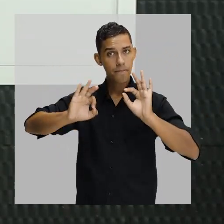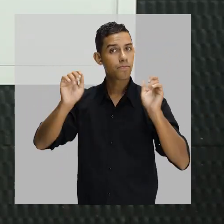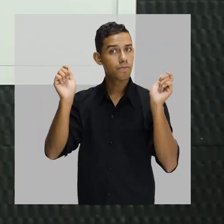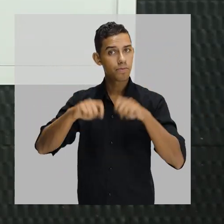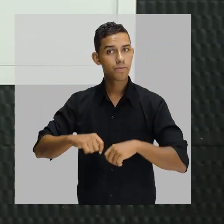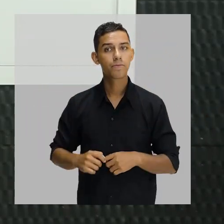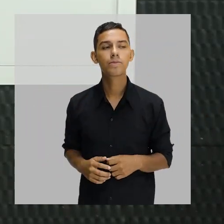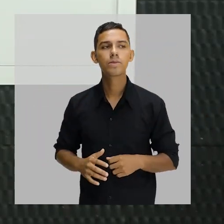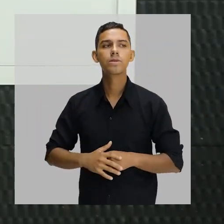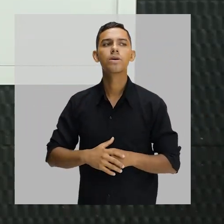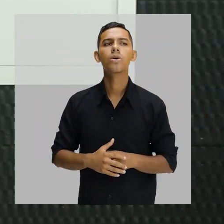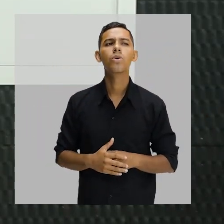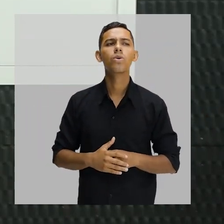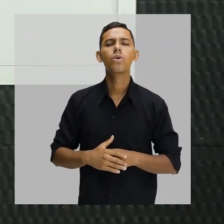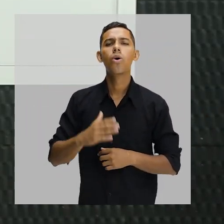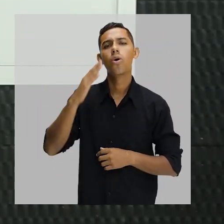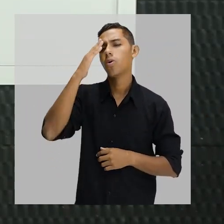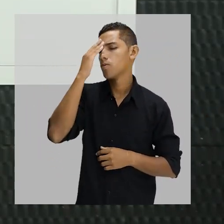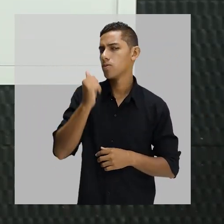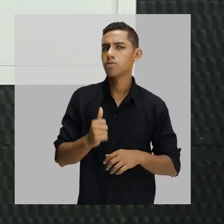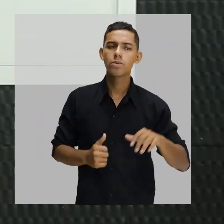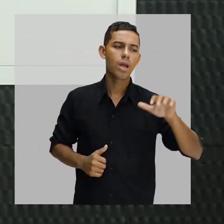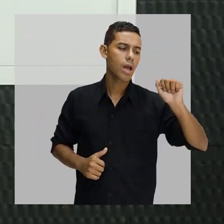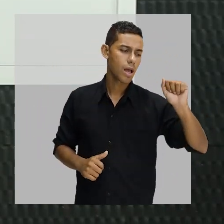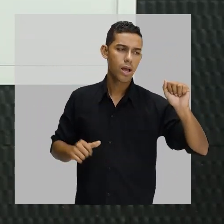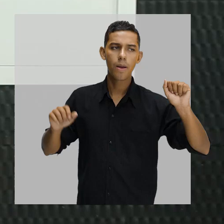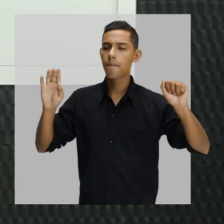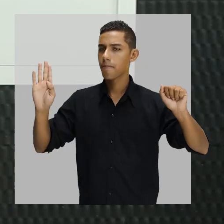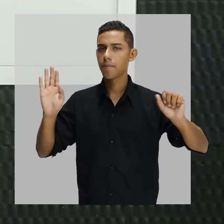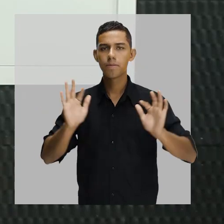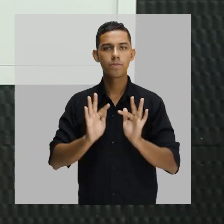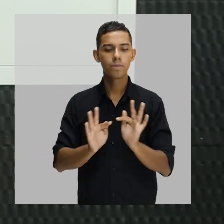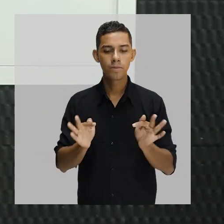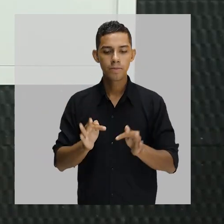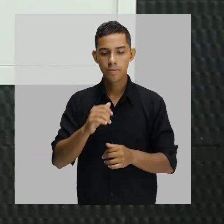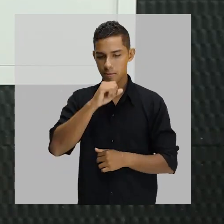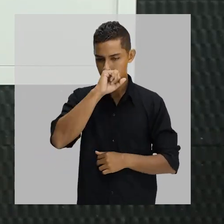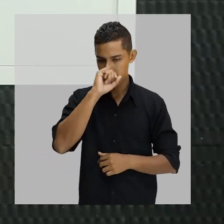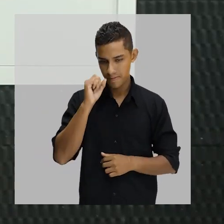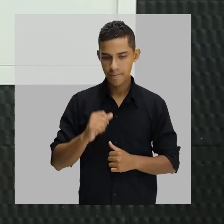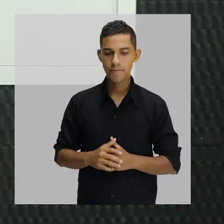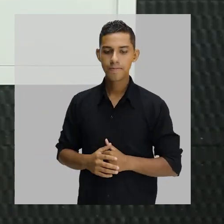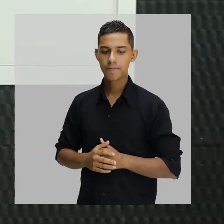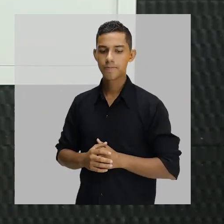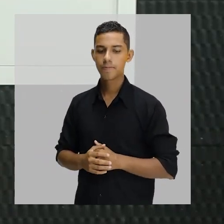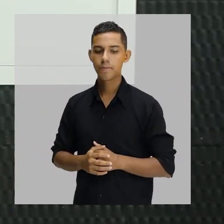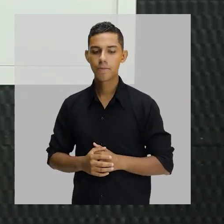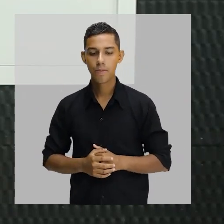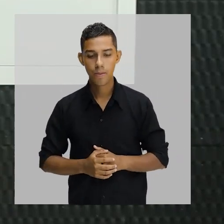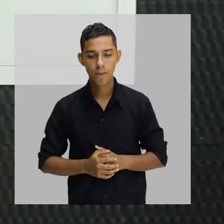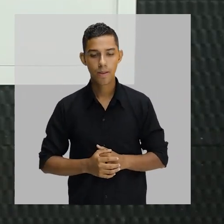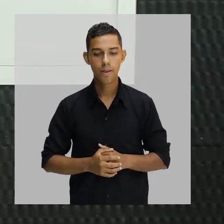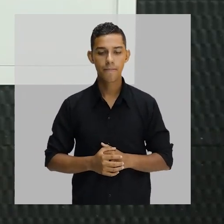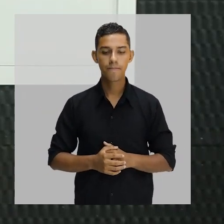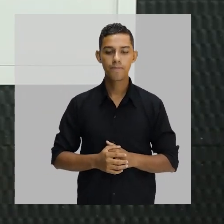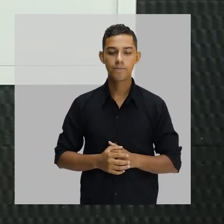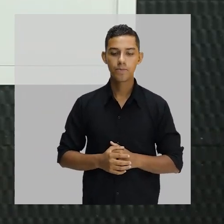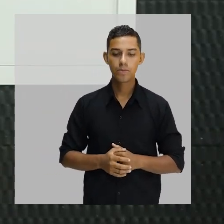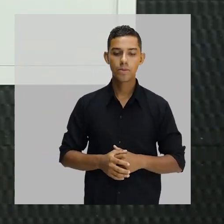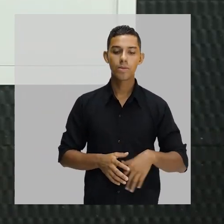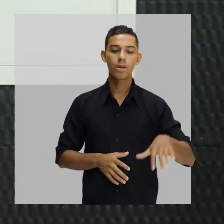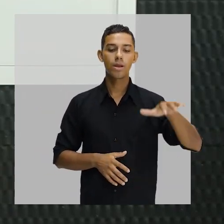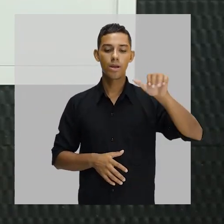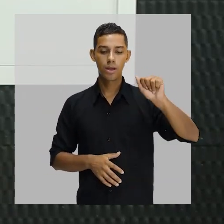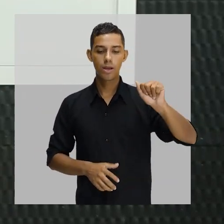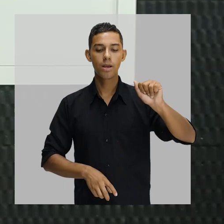que a de trás é A e a da frente é B? Muito simples também. Basta ver os valores, ó. Velocidade de A é